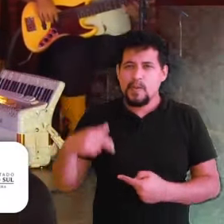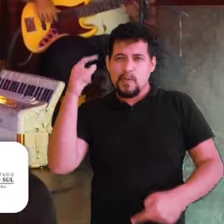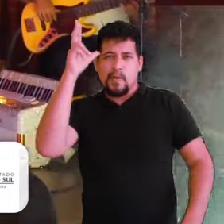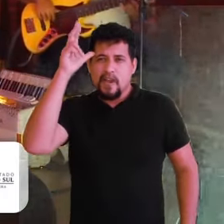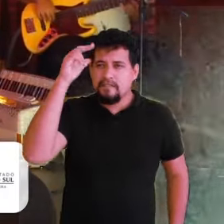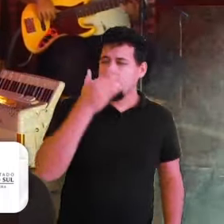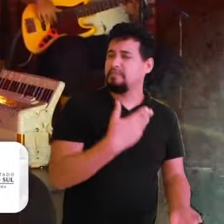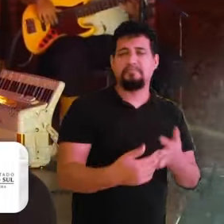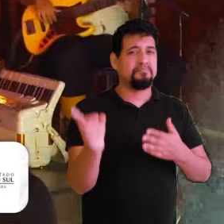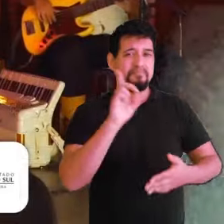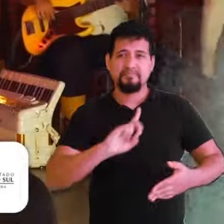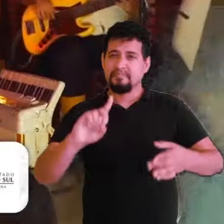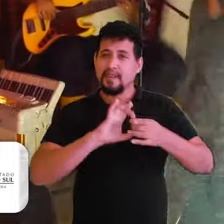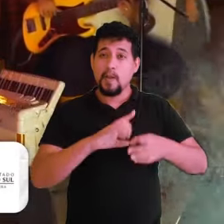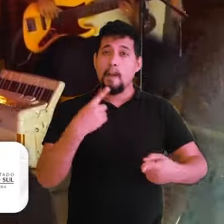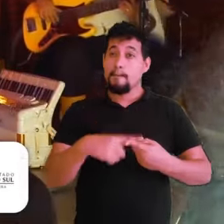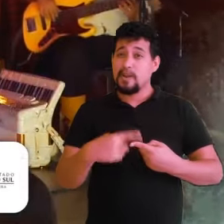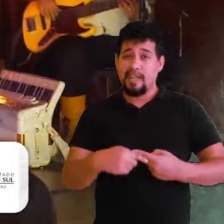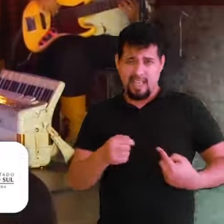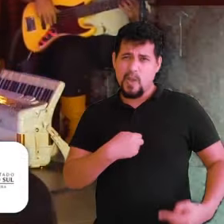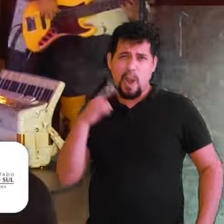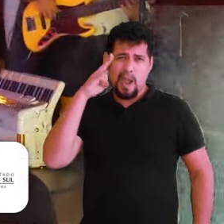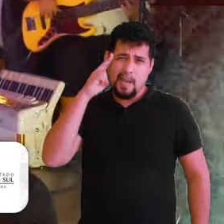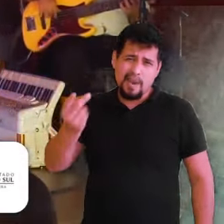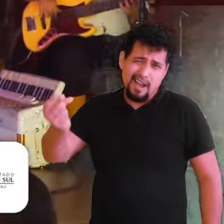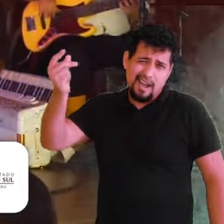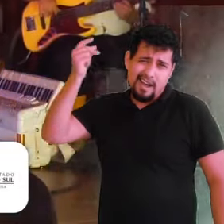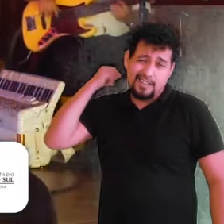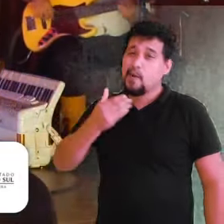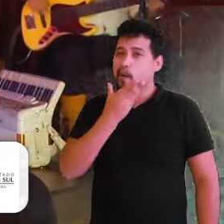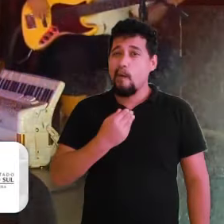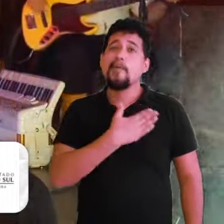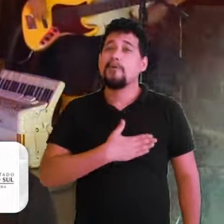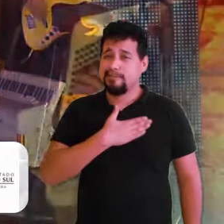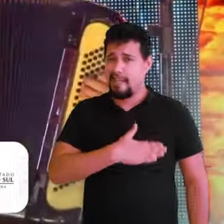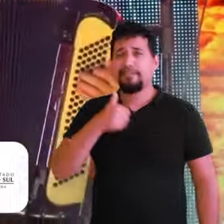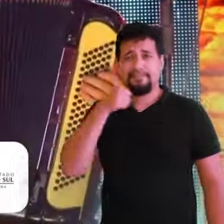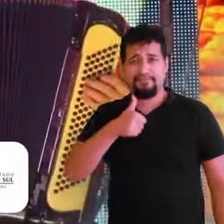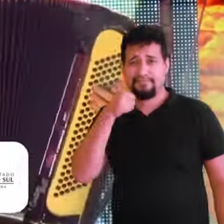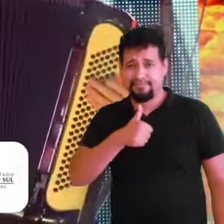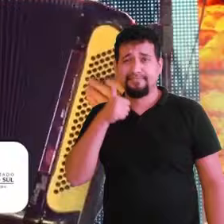do tempo que os homens ainda gostavam de mulher.